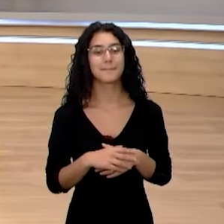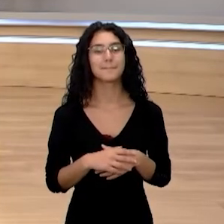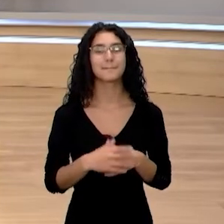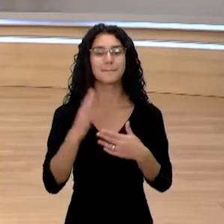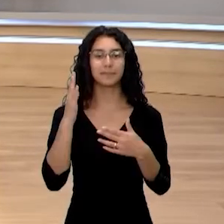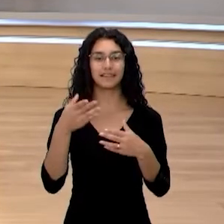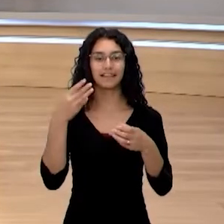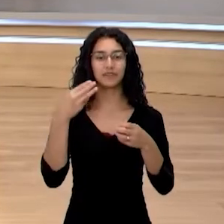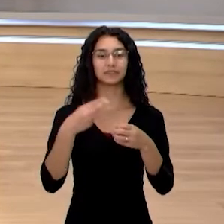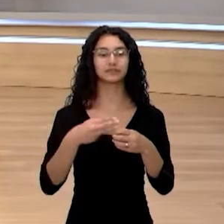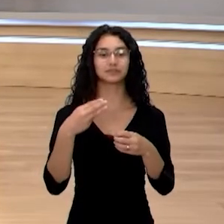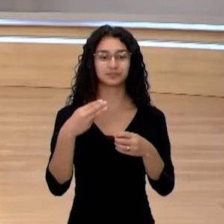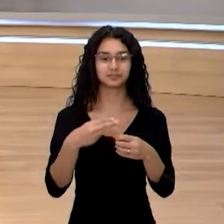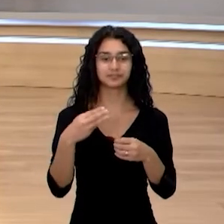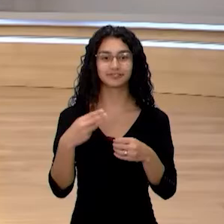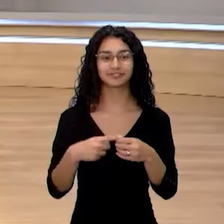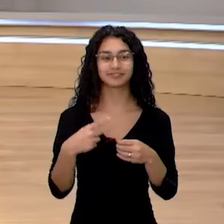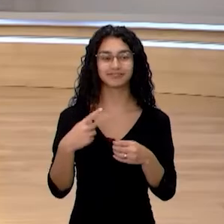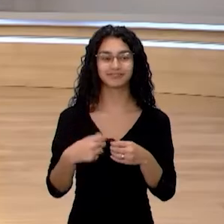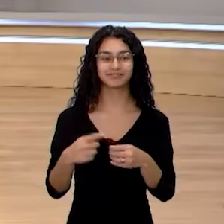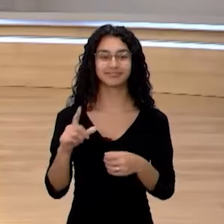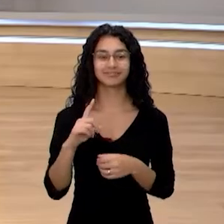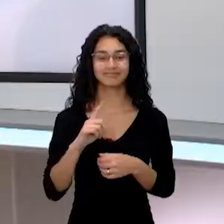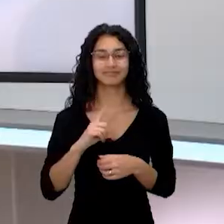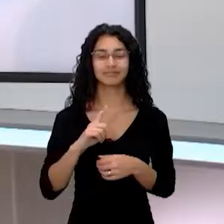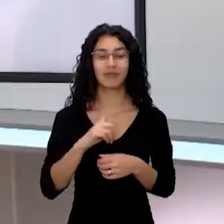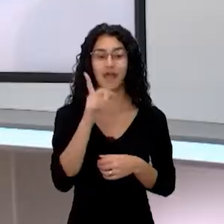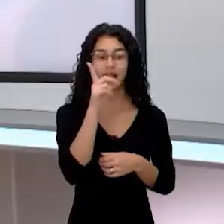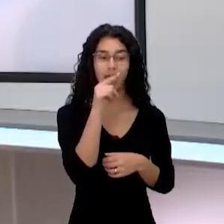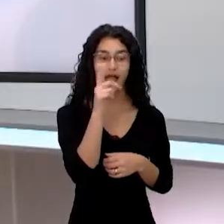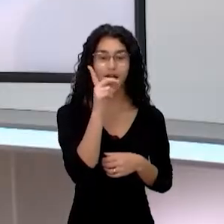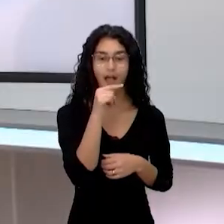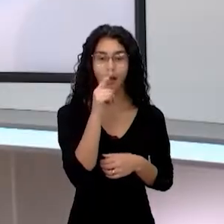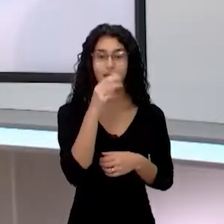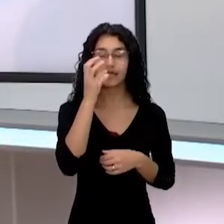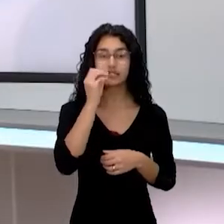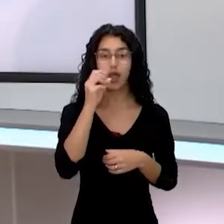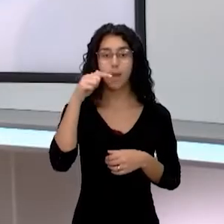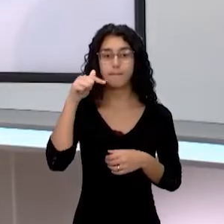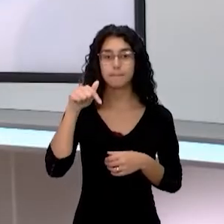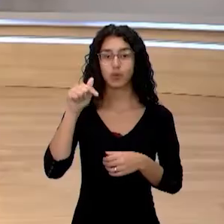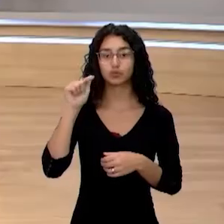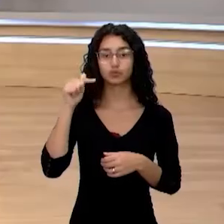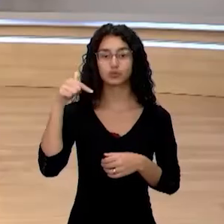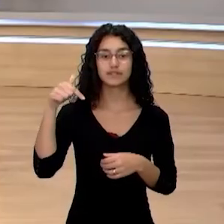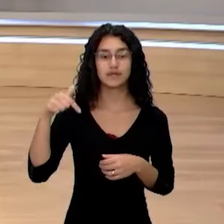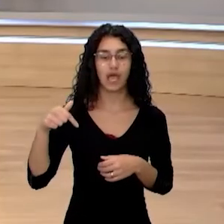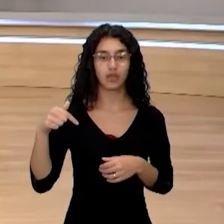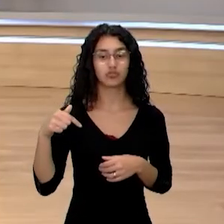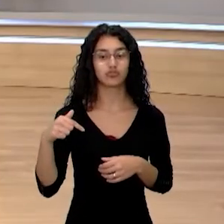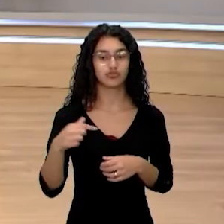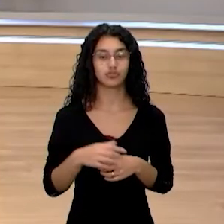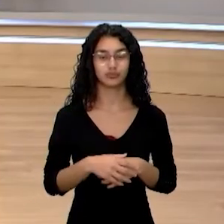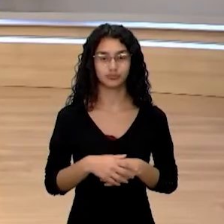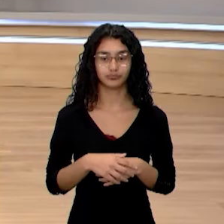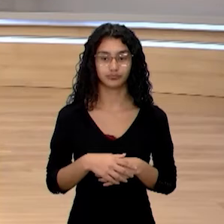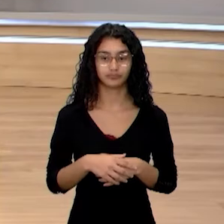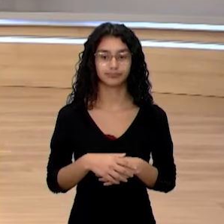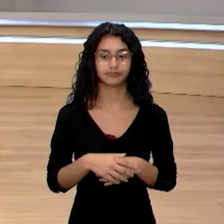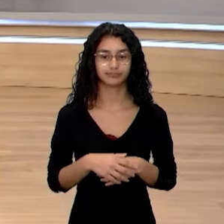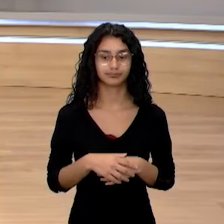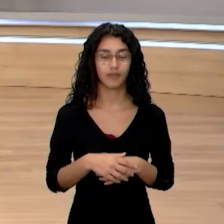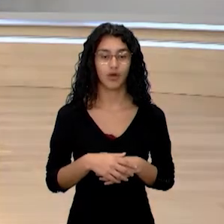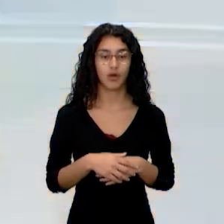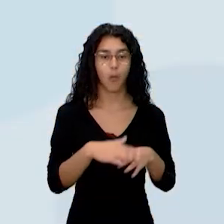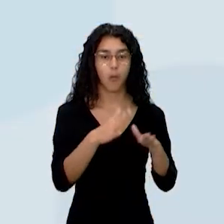densidade do Saturno é menor que a densidade da água, ó. 0,7, Pri, ó. Quer dizer que Saturno podia até boiar no oceano, ó.